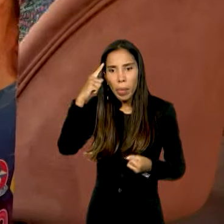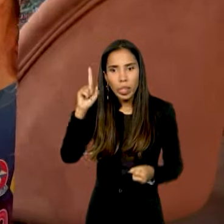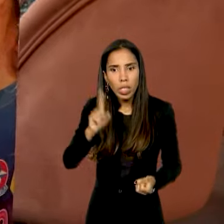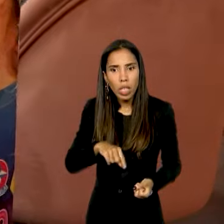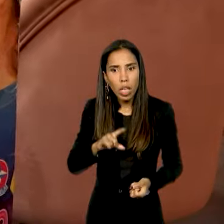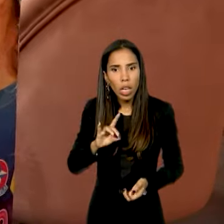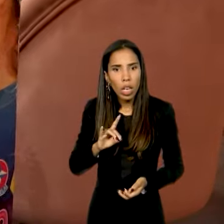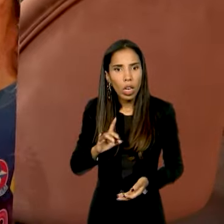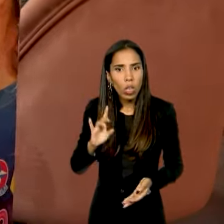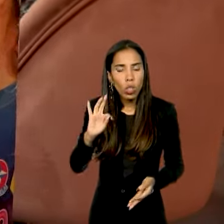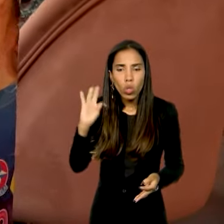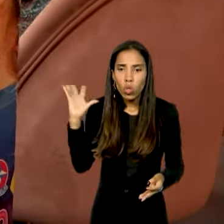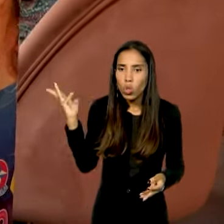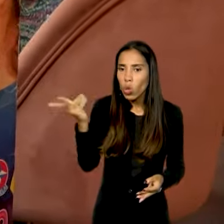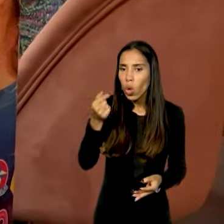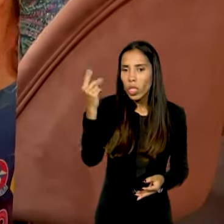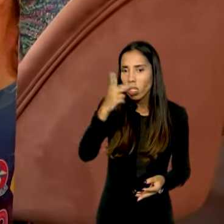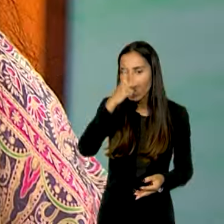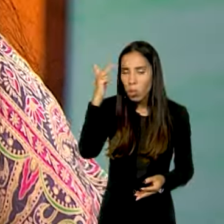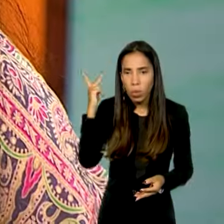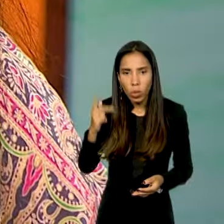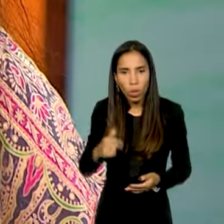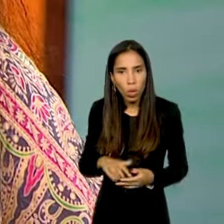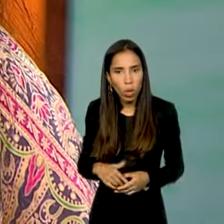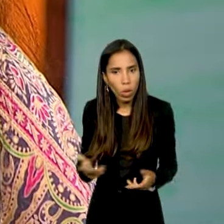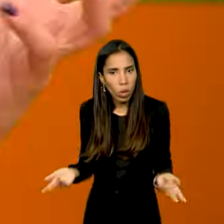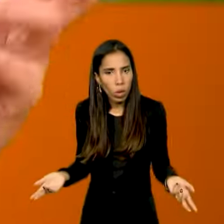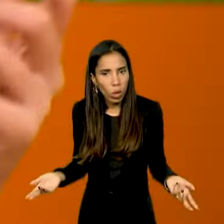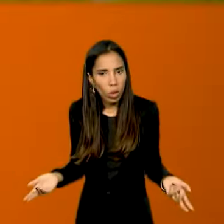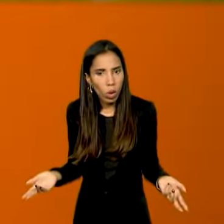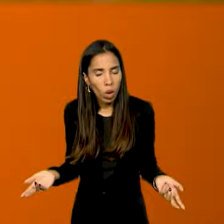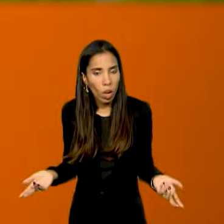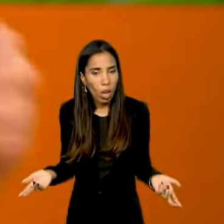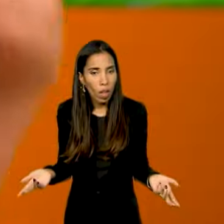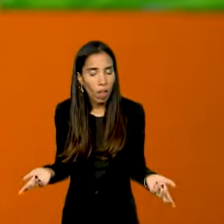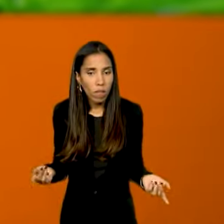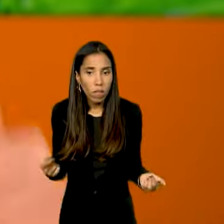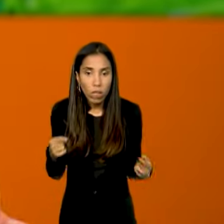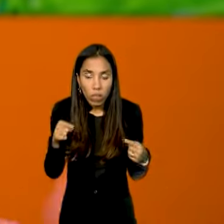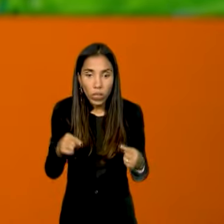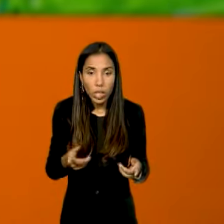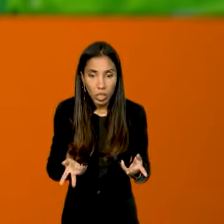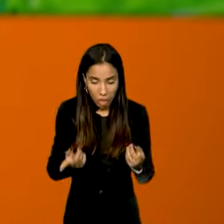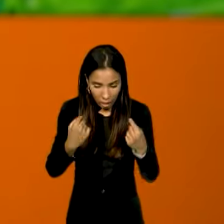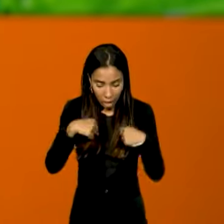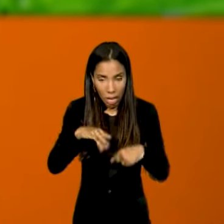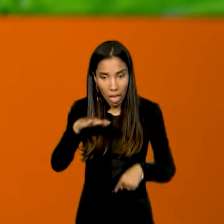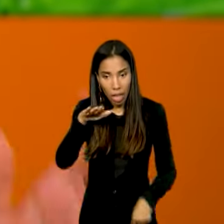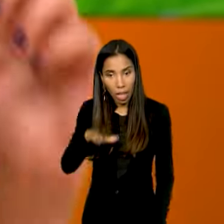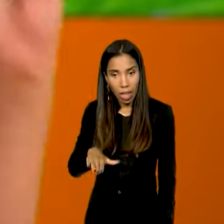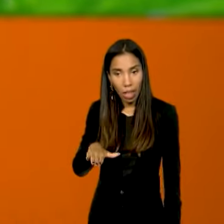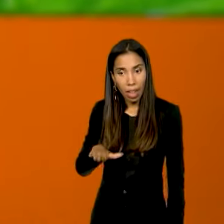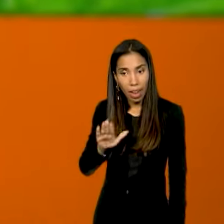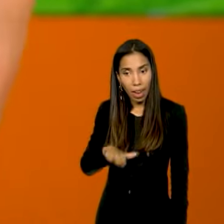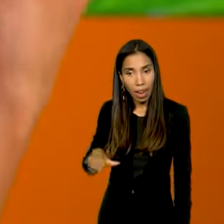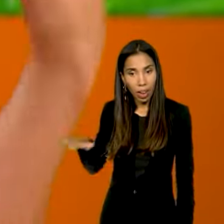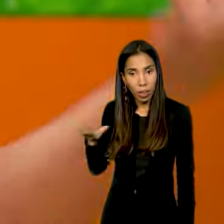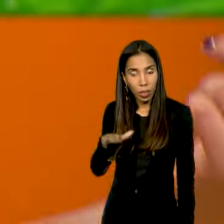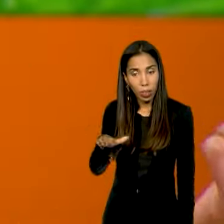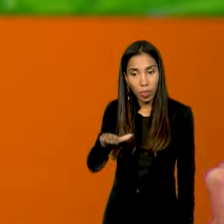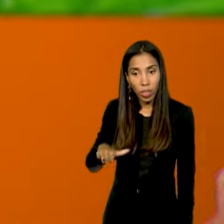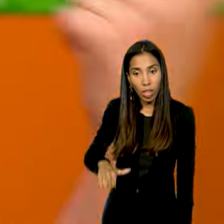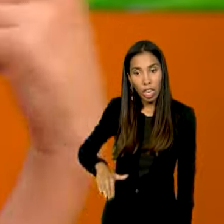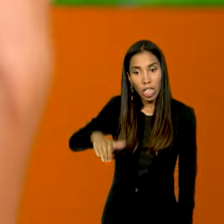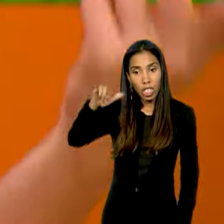influência que você tem sobre todas essas crianças que te adoram. Entendi. Sabe? E ainda mais você sendo uma criança também. Exato. Crescendo